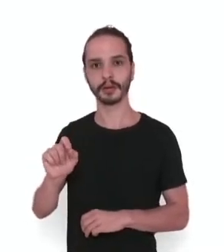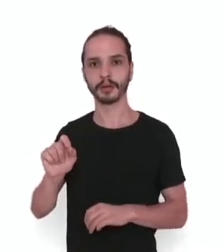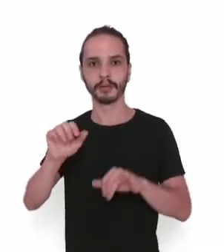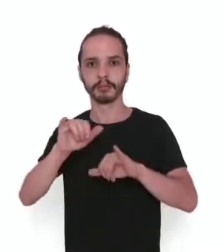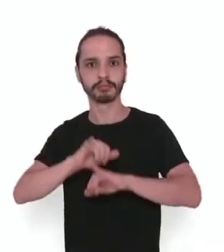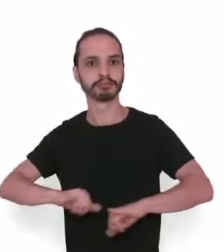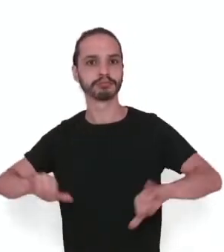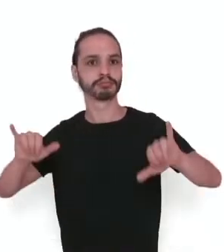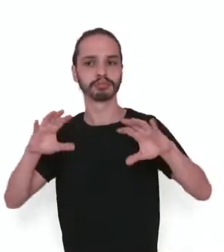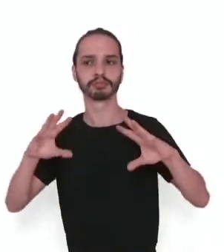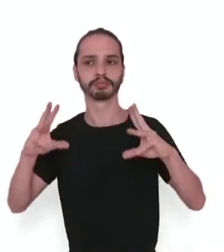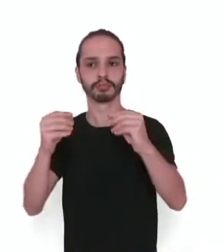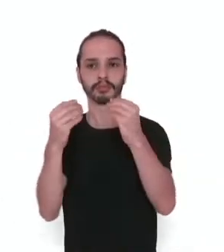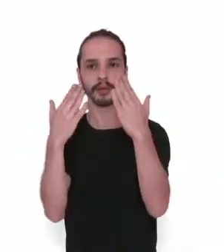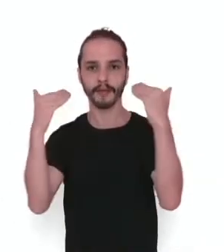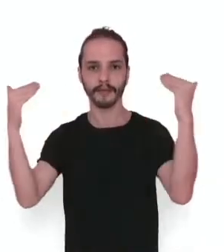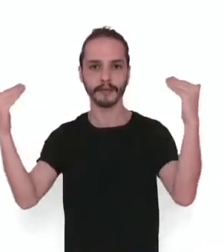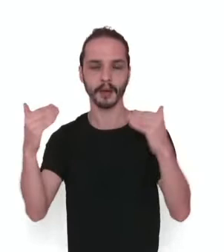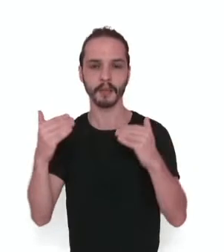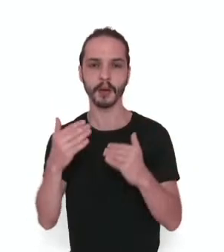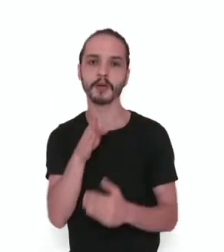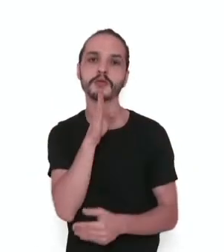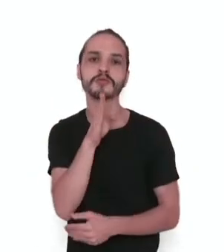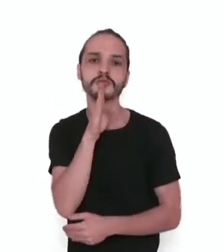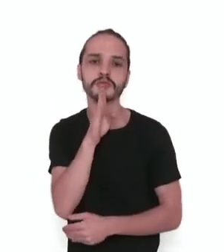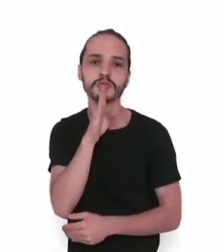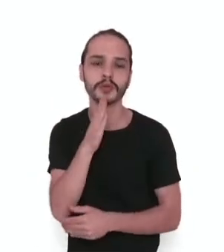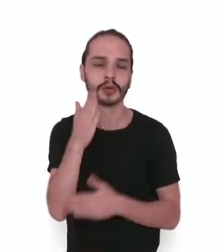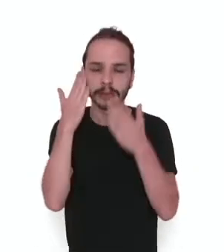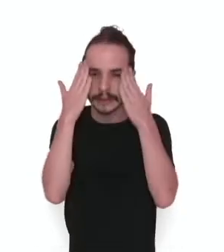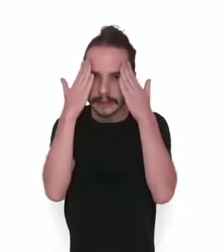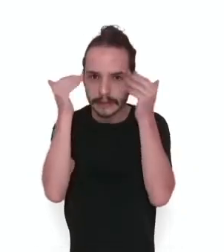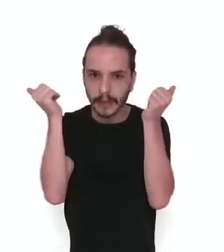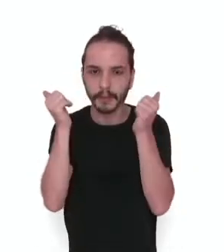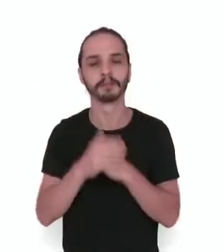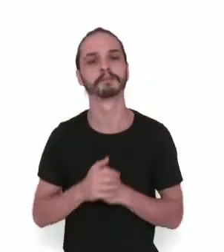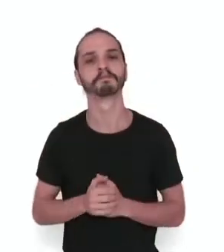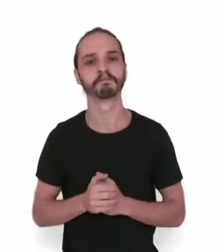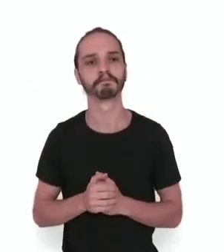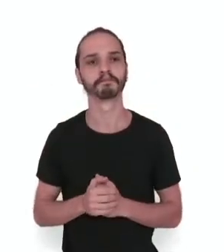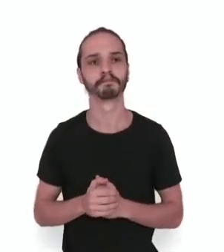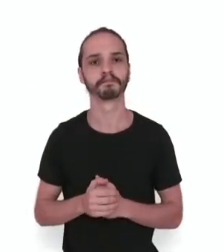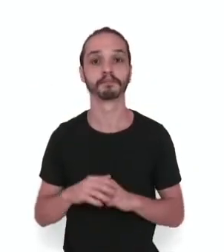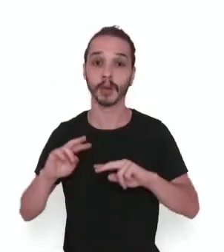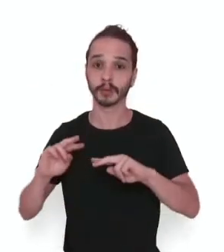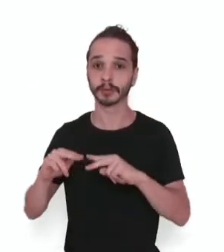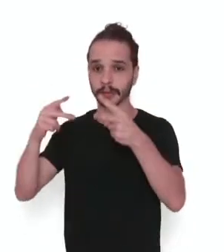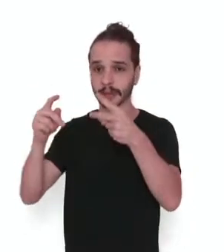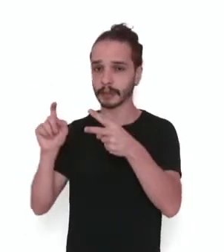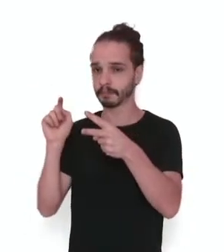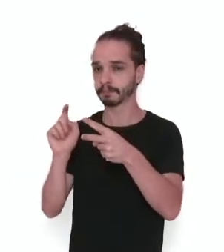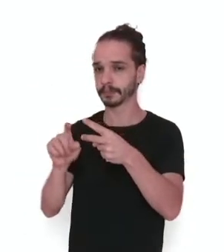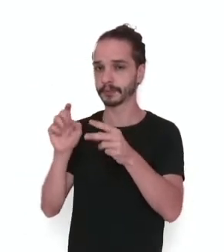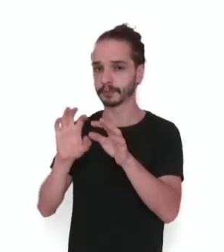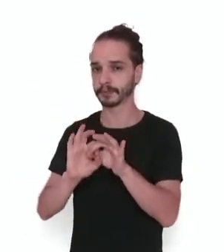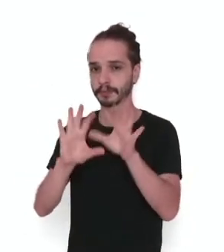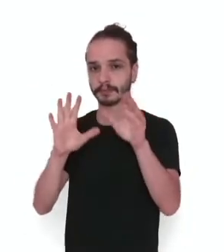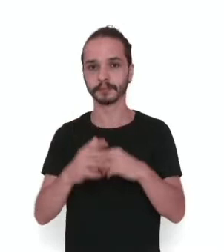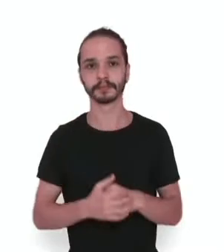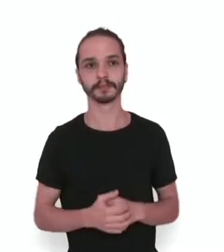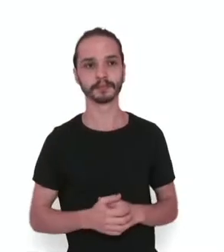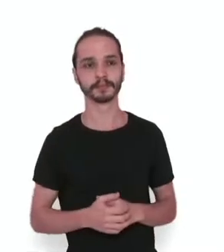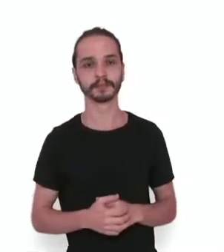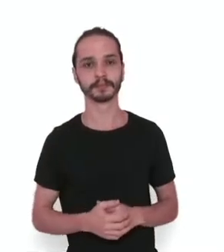amplamente conhecido, público, né? Alguma coisa que todos conhecem. Né? Fica disponibilizado aí o site também do nosso Emotion,